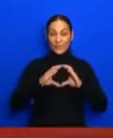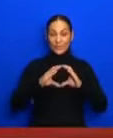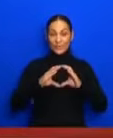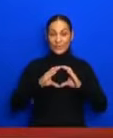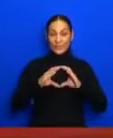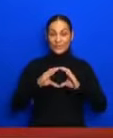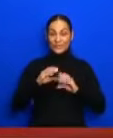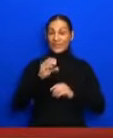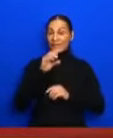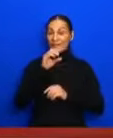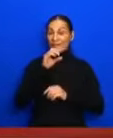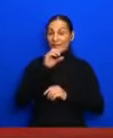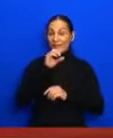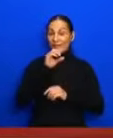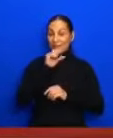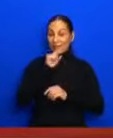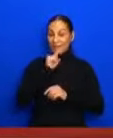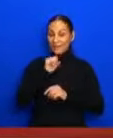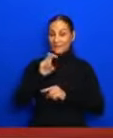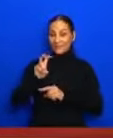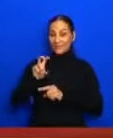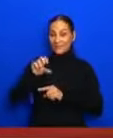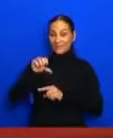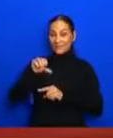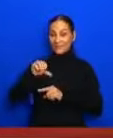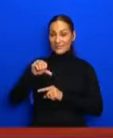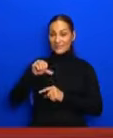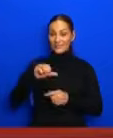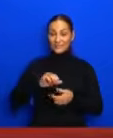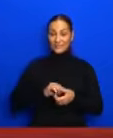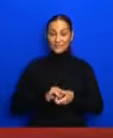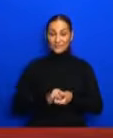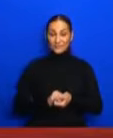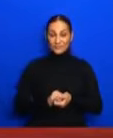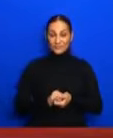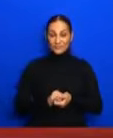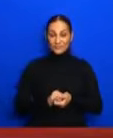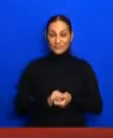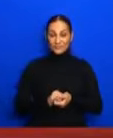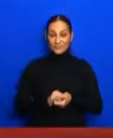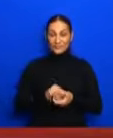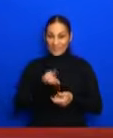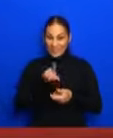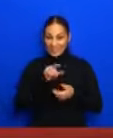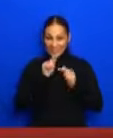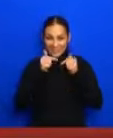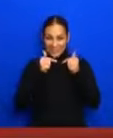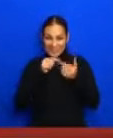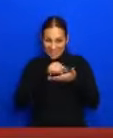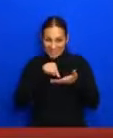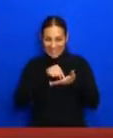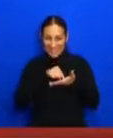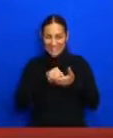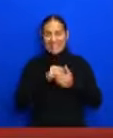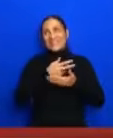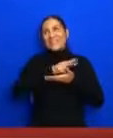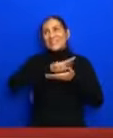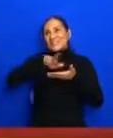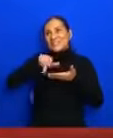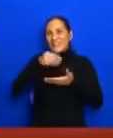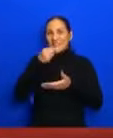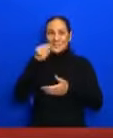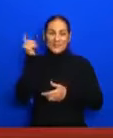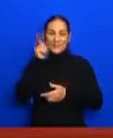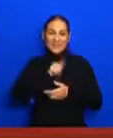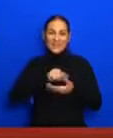Bola laranja 59, laranja número 59. E aí, tá com sorte, tá marcando. São muitas